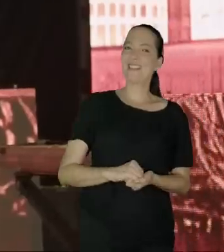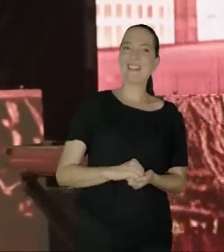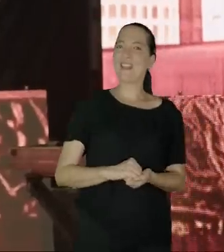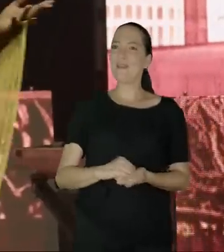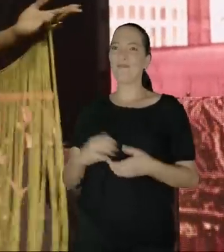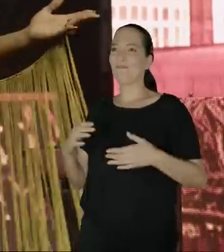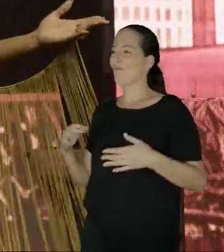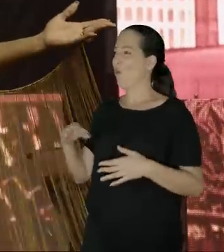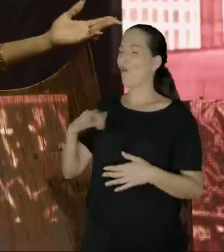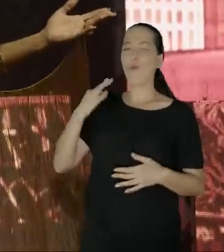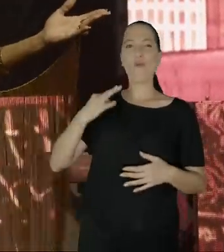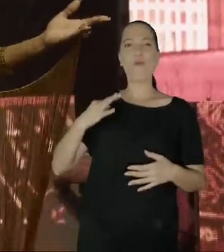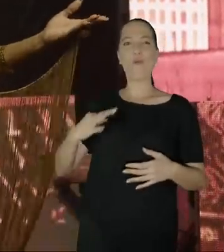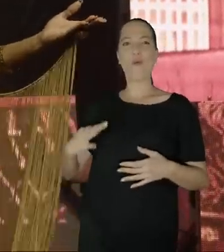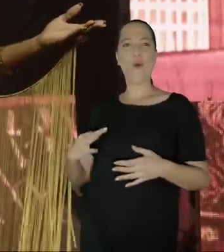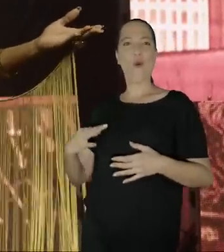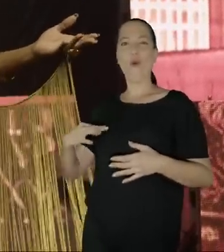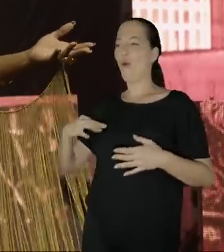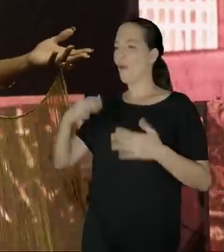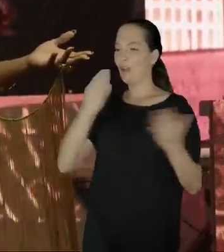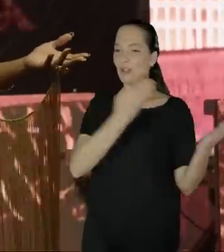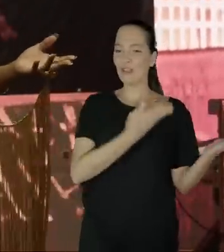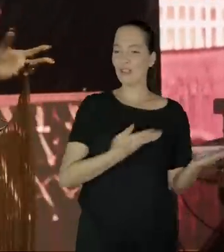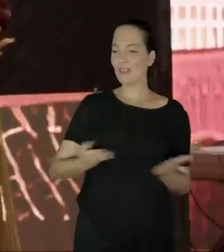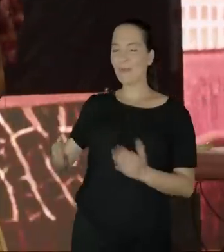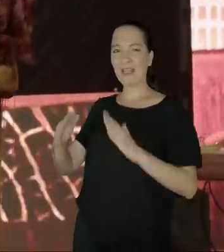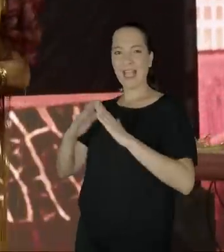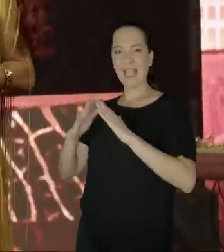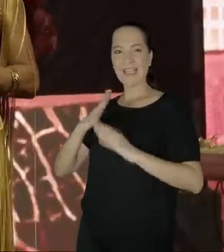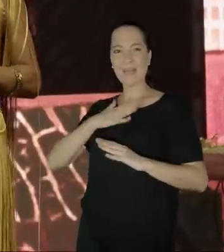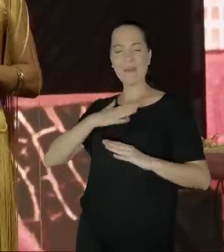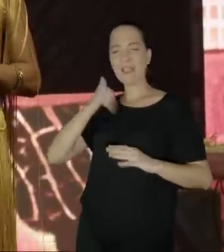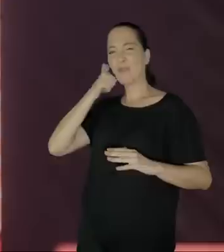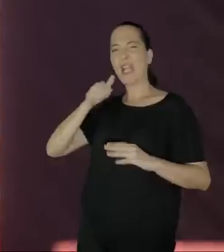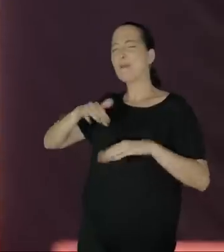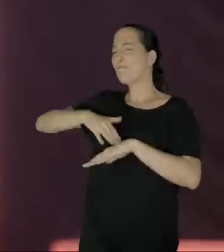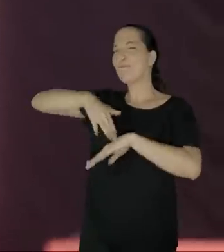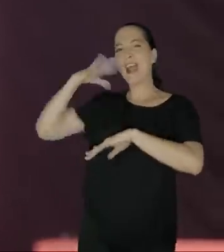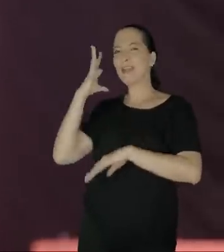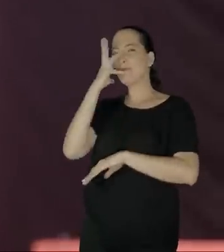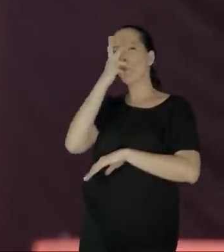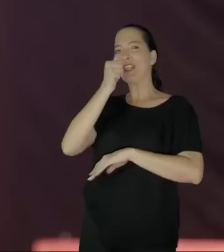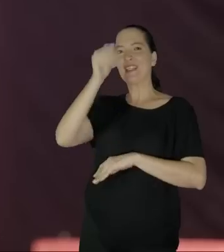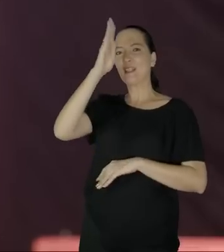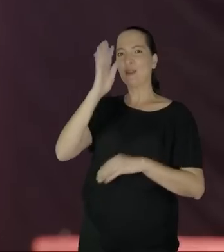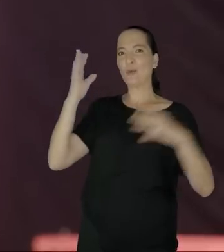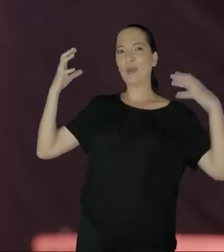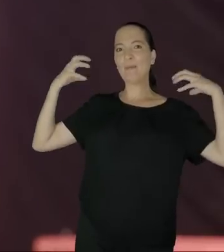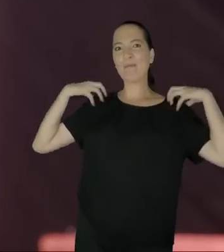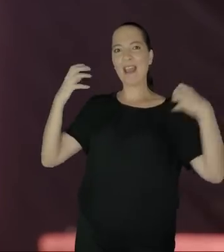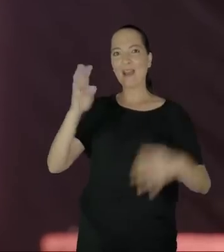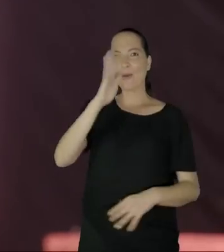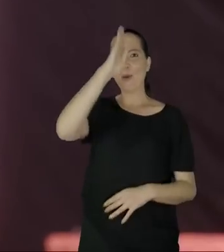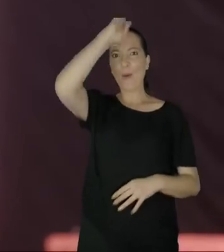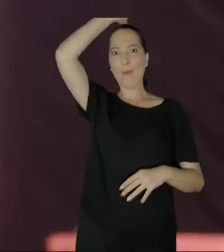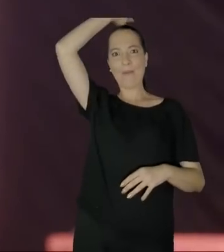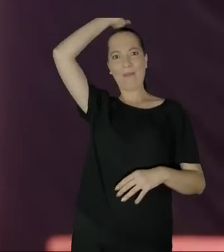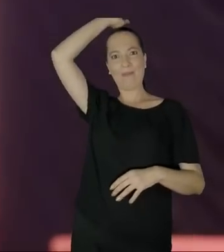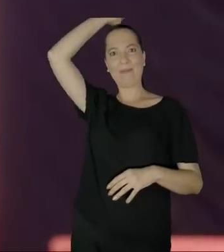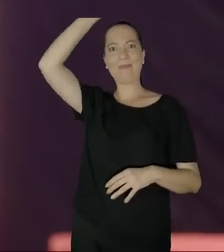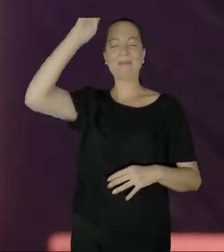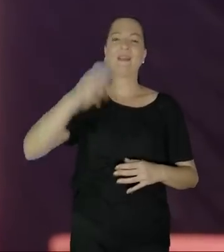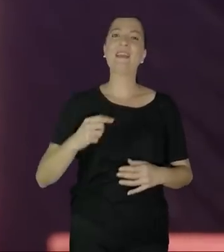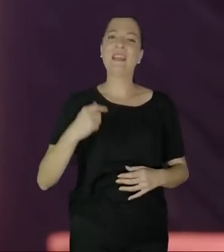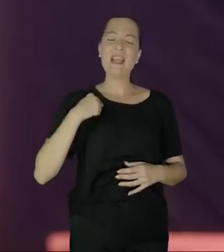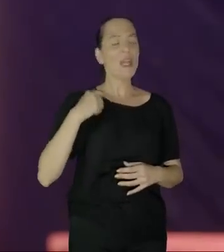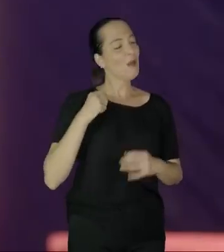Recebo aqui na minha casa as mulheres mais belas de todo o Império Romano. Obrigada, minha rainha Herodíades. Irei compartilhar com meu